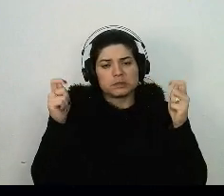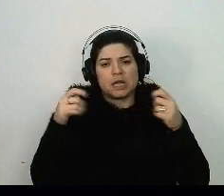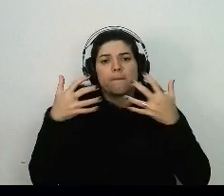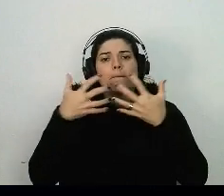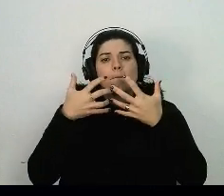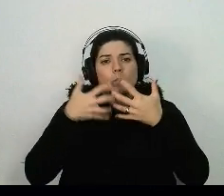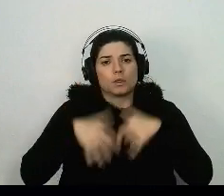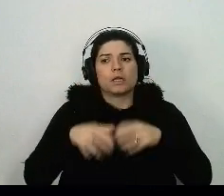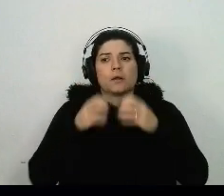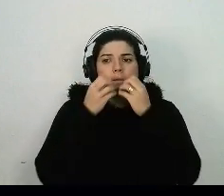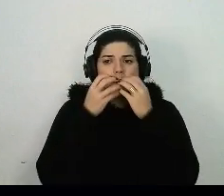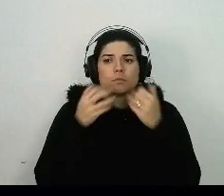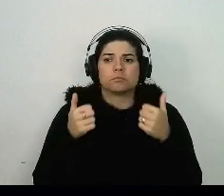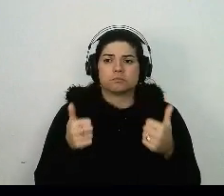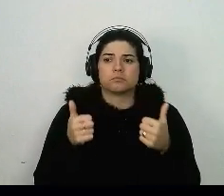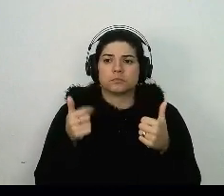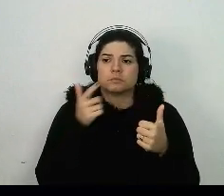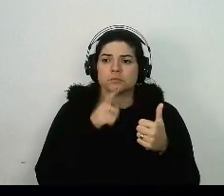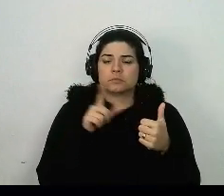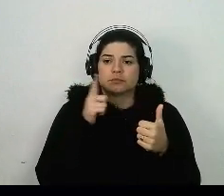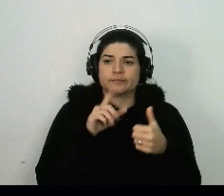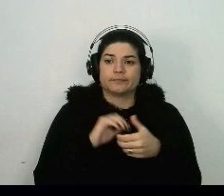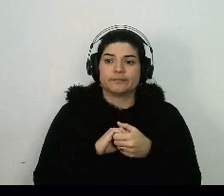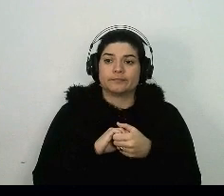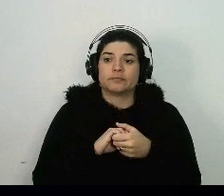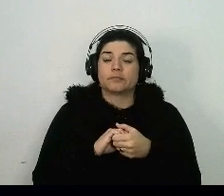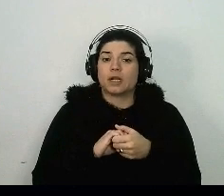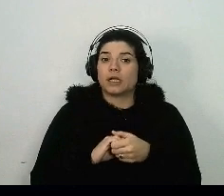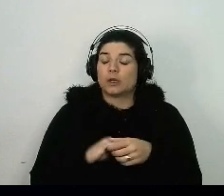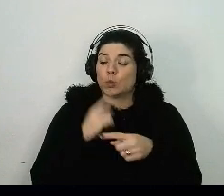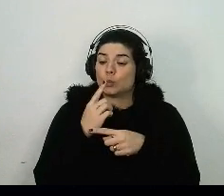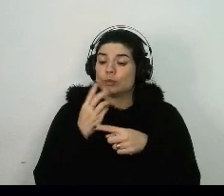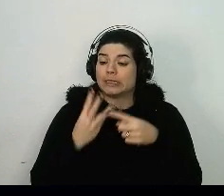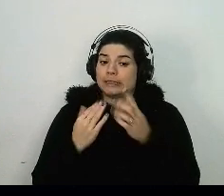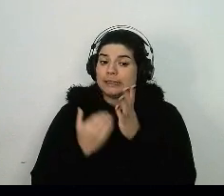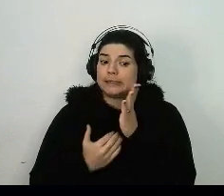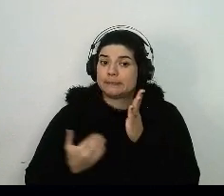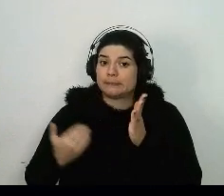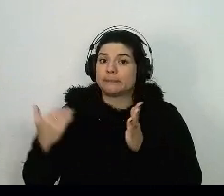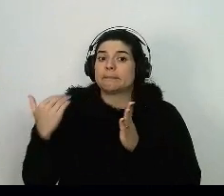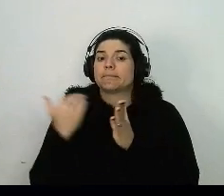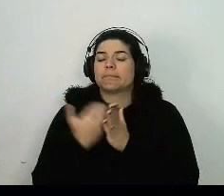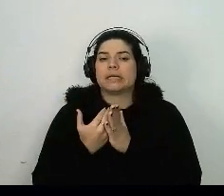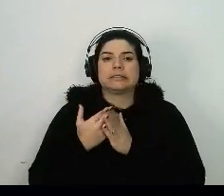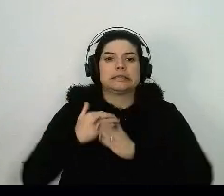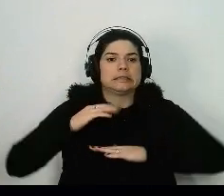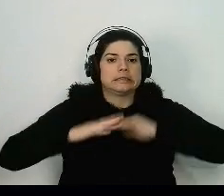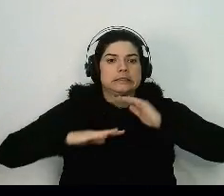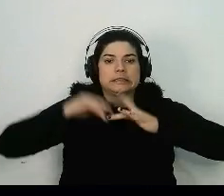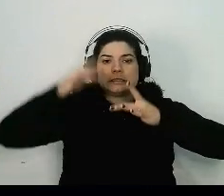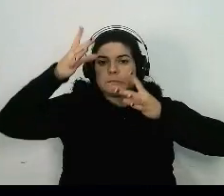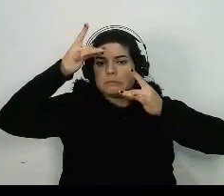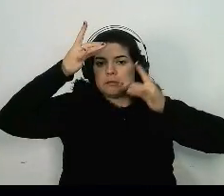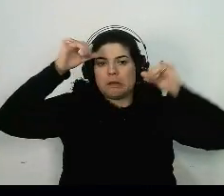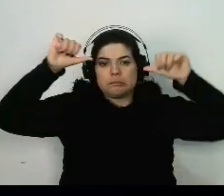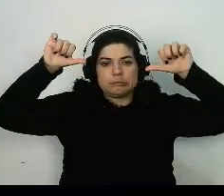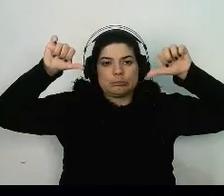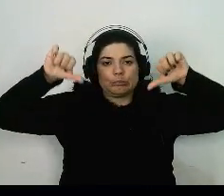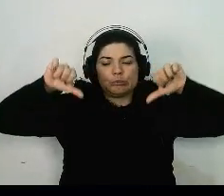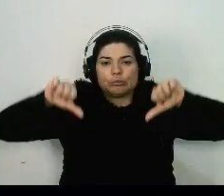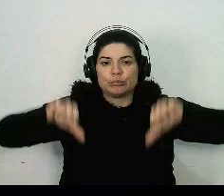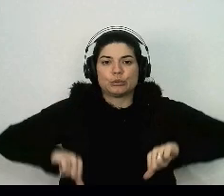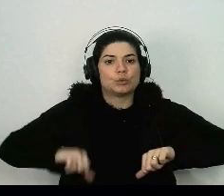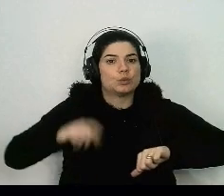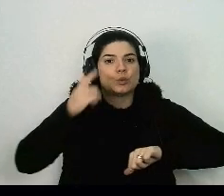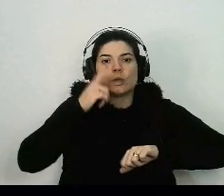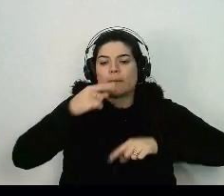boa. Cara, passava de 1/3, minha performance caía absurdamente, e a gente já não conseguia mais carregar nada.